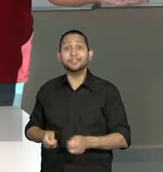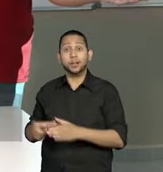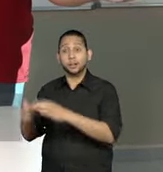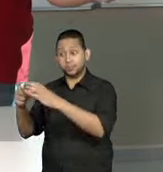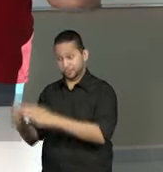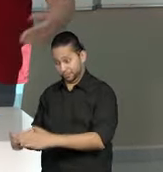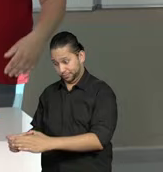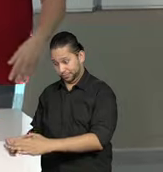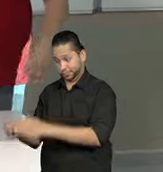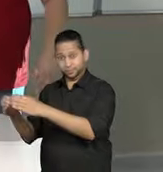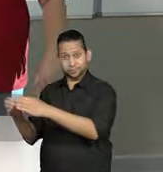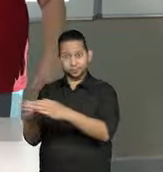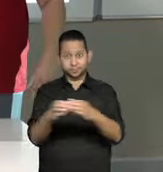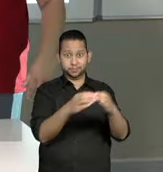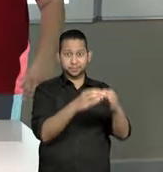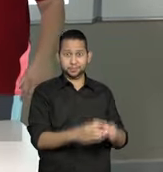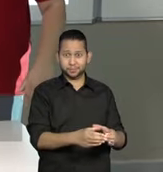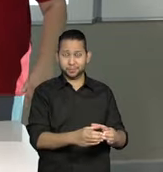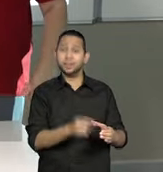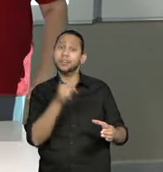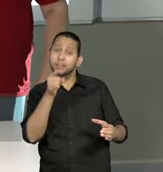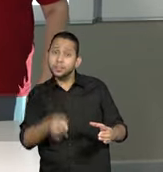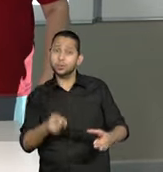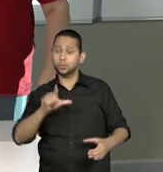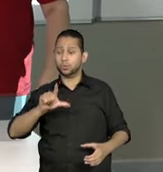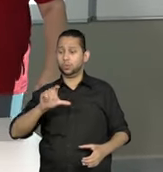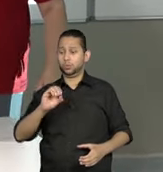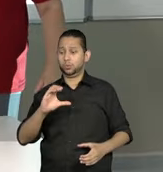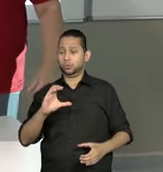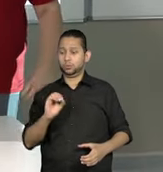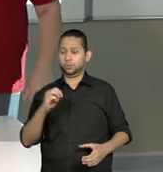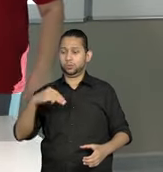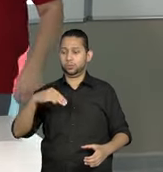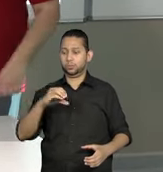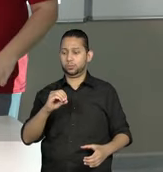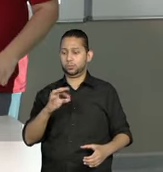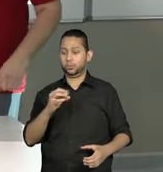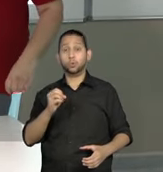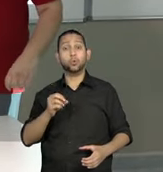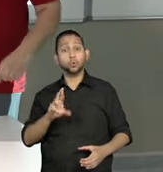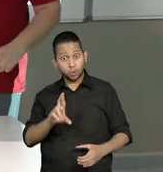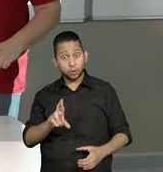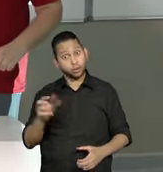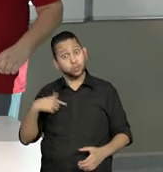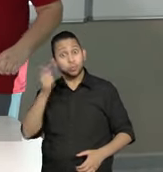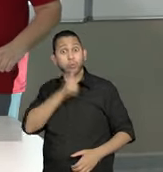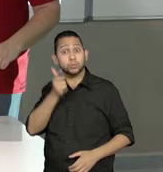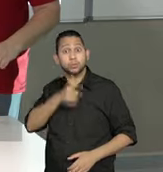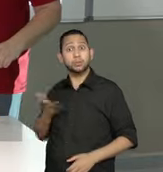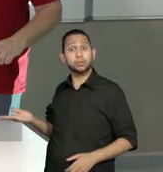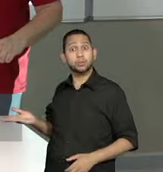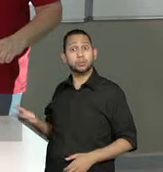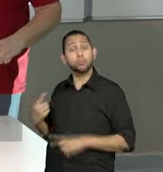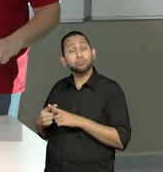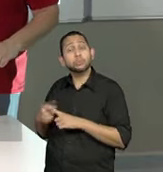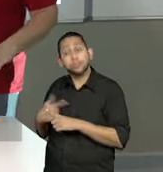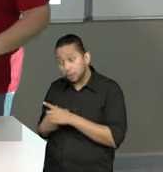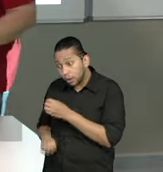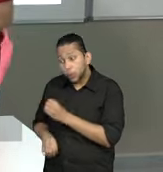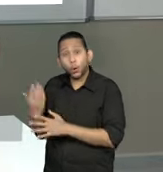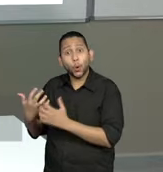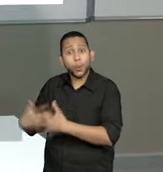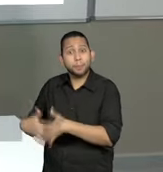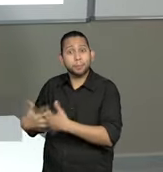pronto, tá? Conseguimos executar o movimento com a nossa máquina aqui que nós construímos,